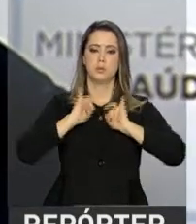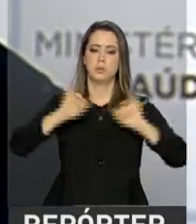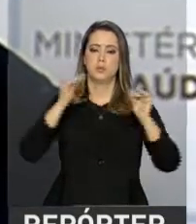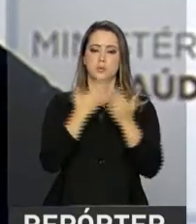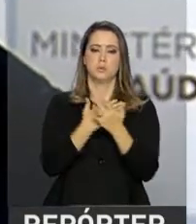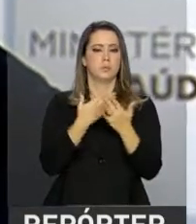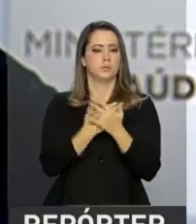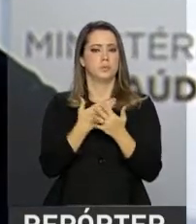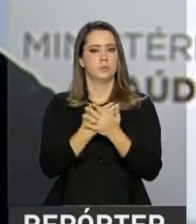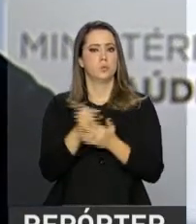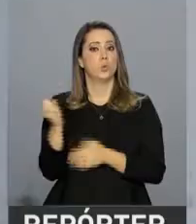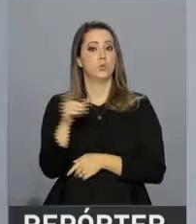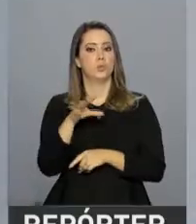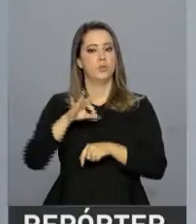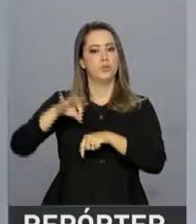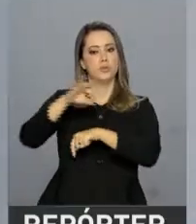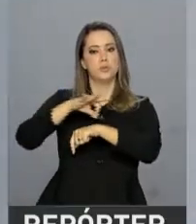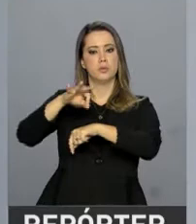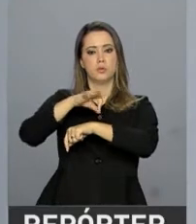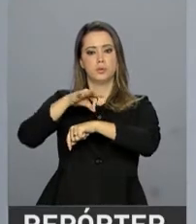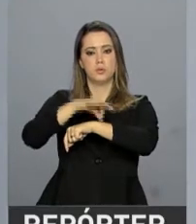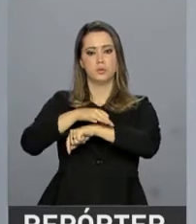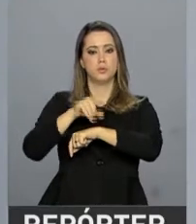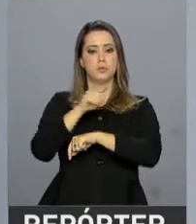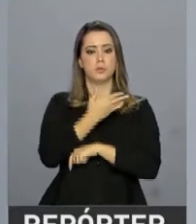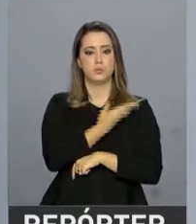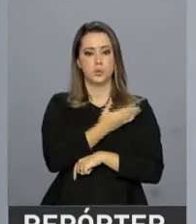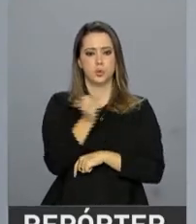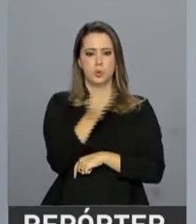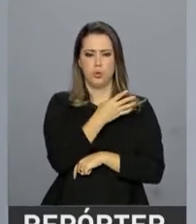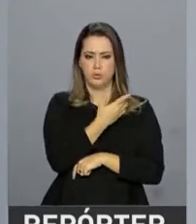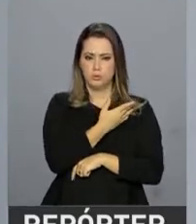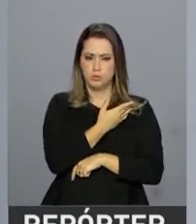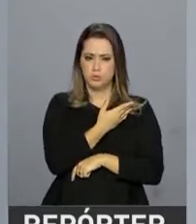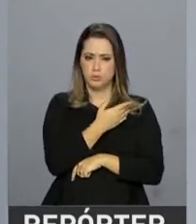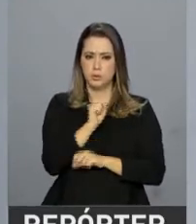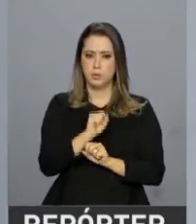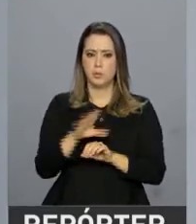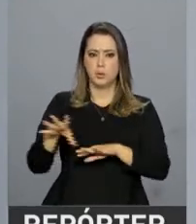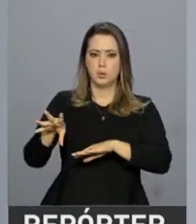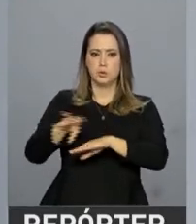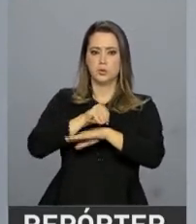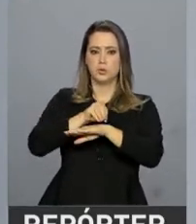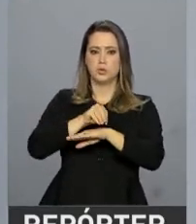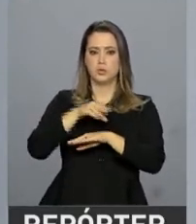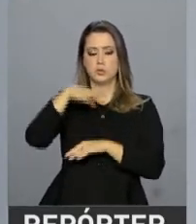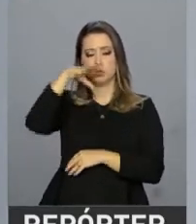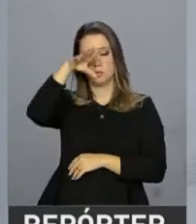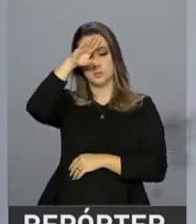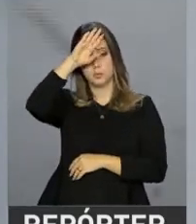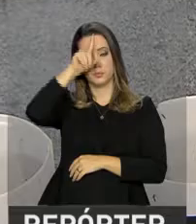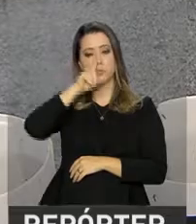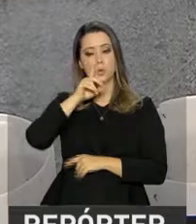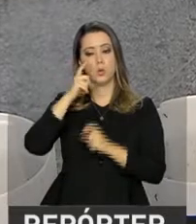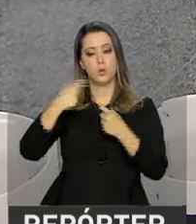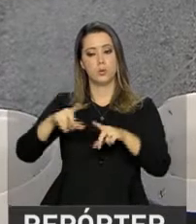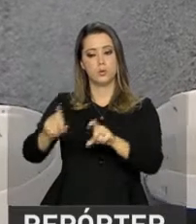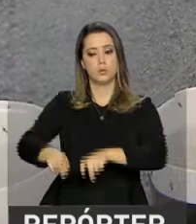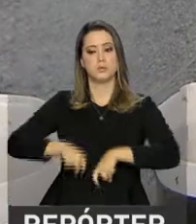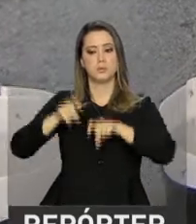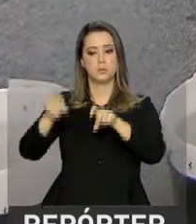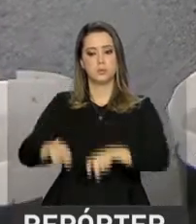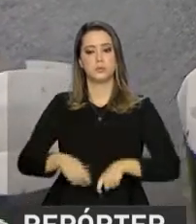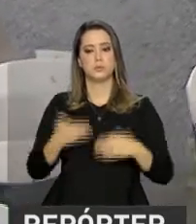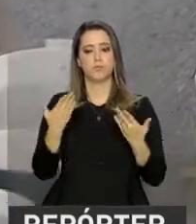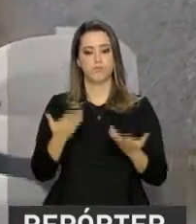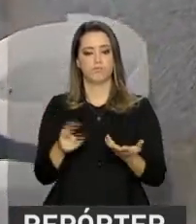estudos sobre um novo mosquito, o Aedes albopictus, que pode transmitir a febre amarela em áreas rurais. Amostras